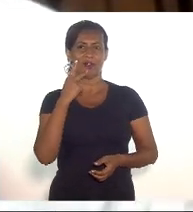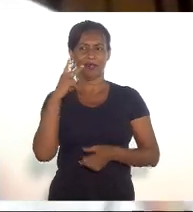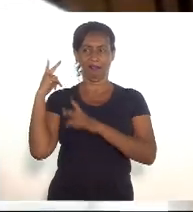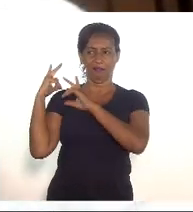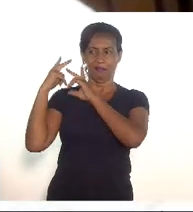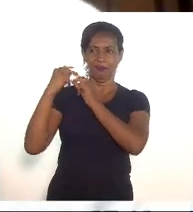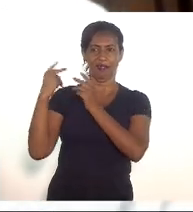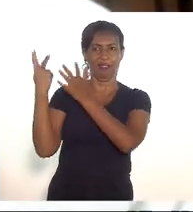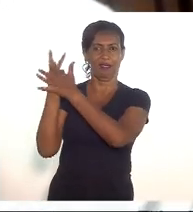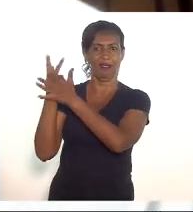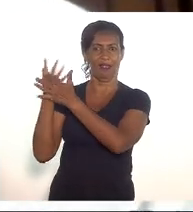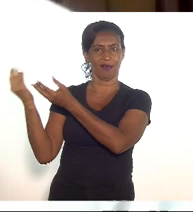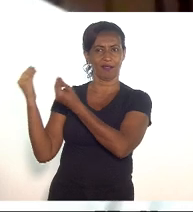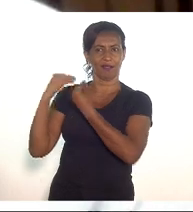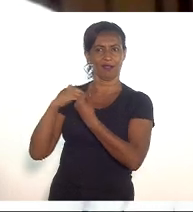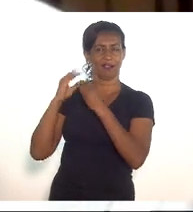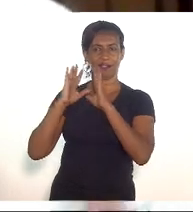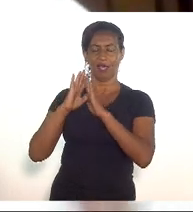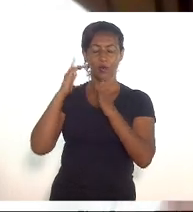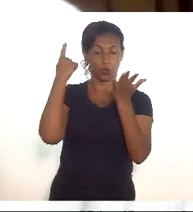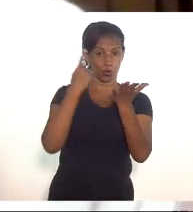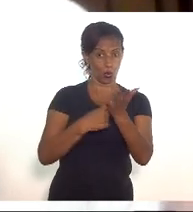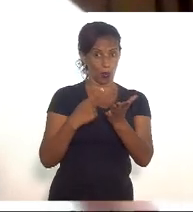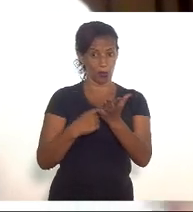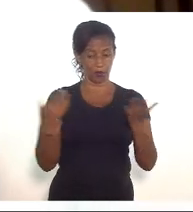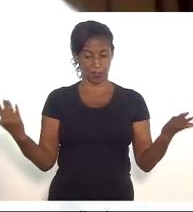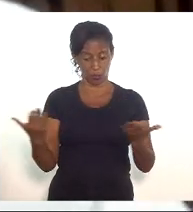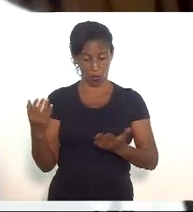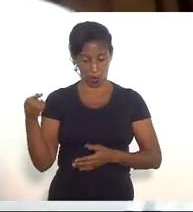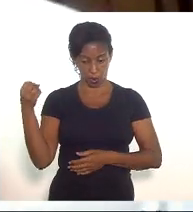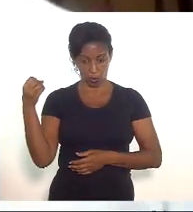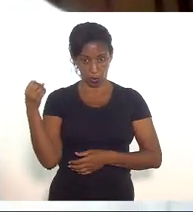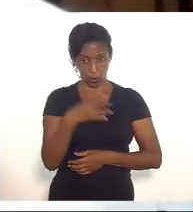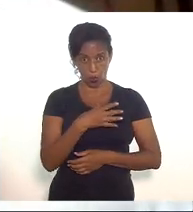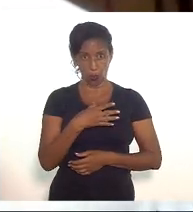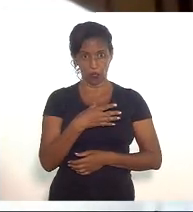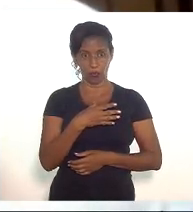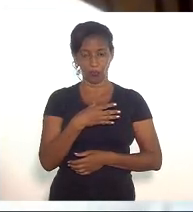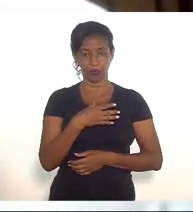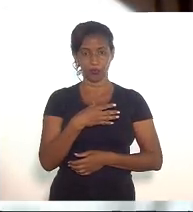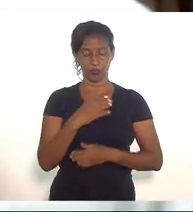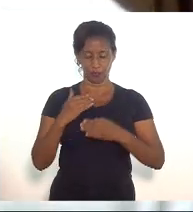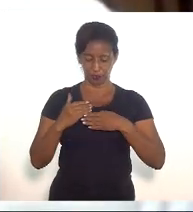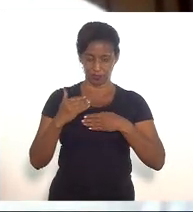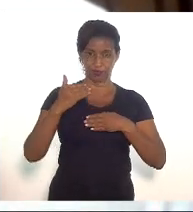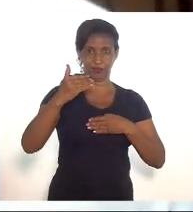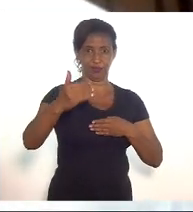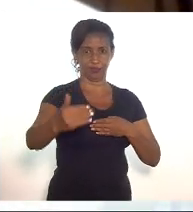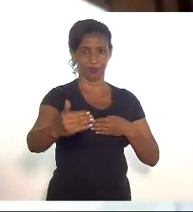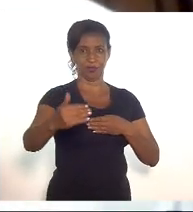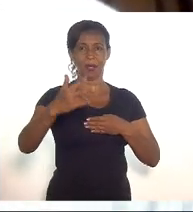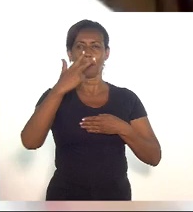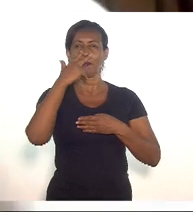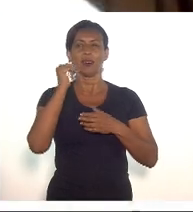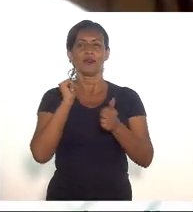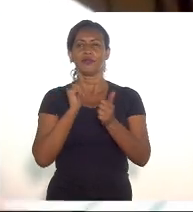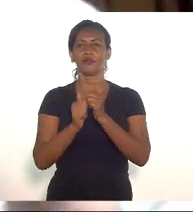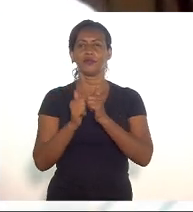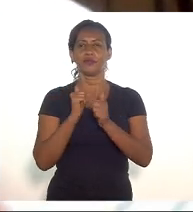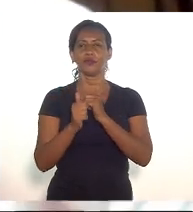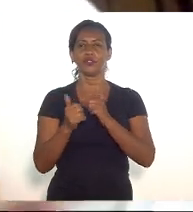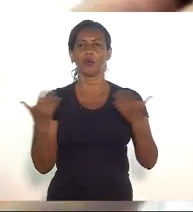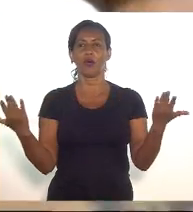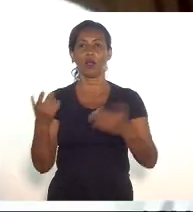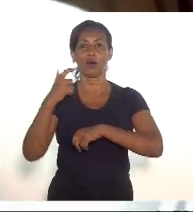maldita, o compromisso agora é nosso, a bola está no nosso pé, digamos, do jeito do futebol, mas agora